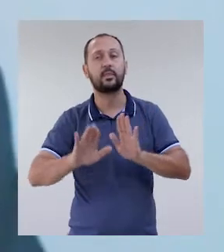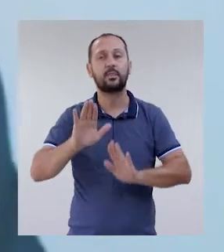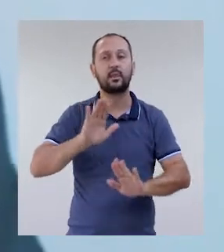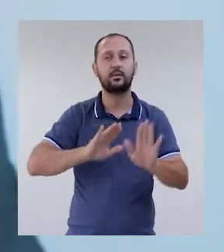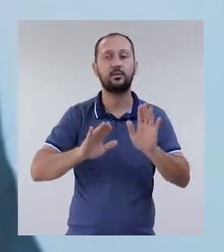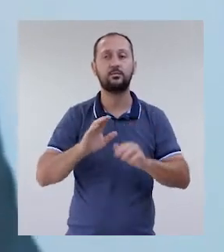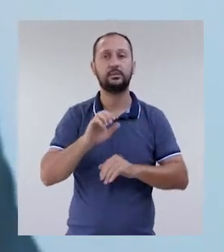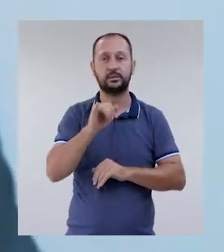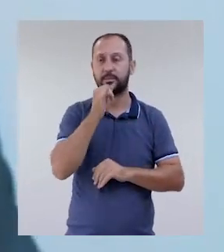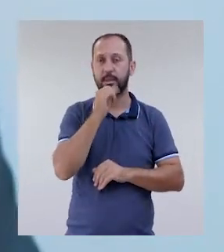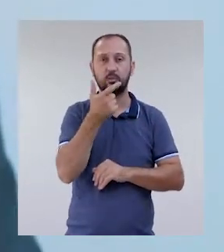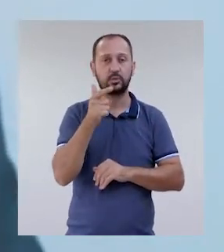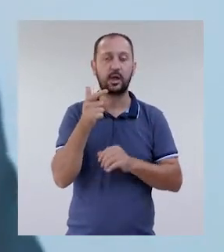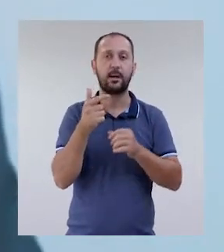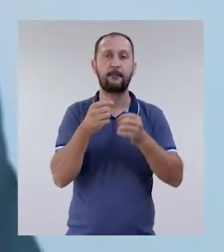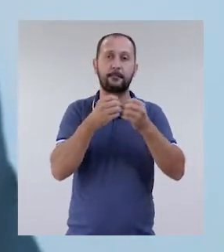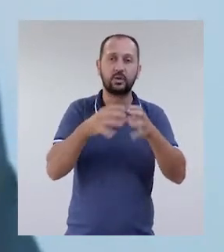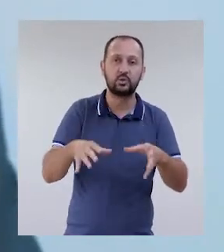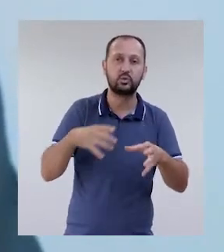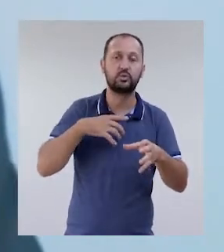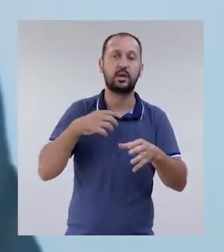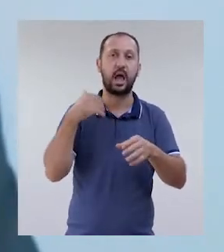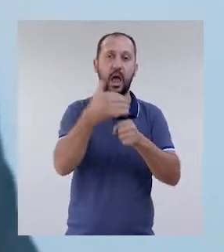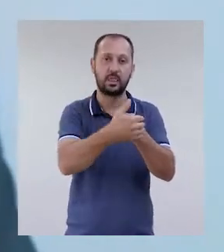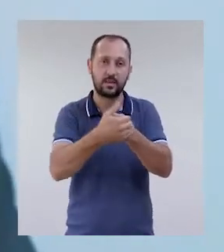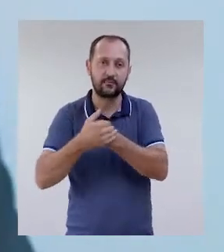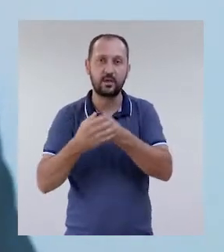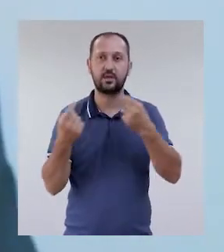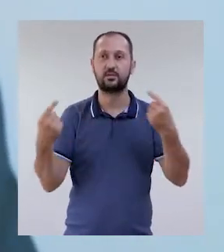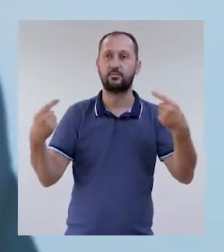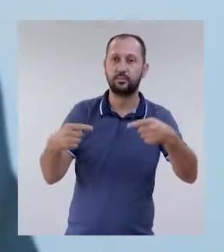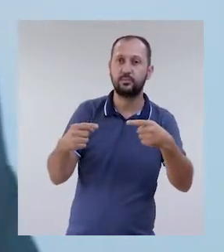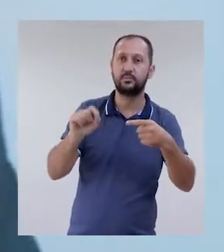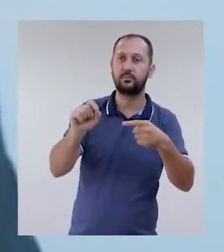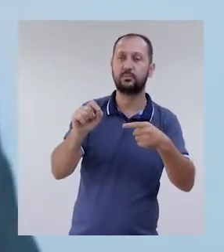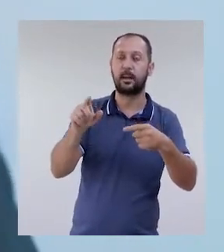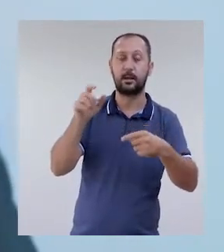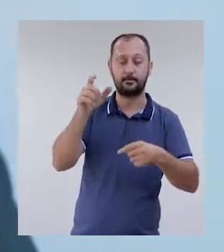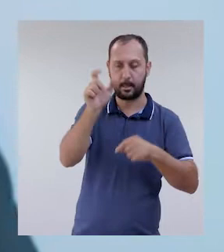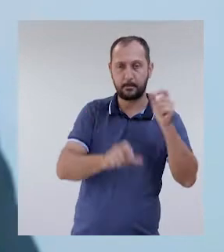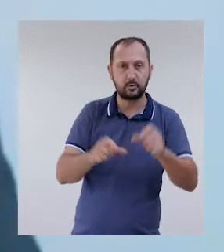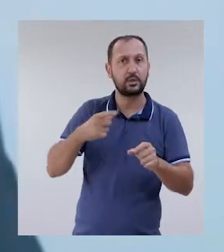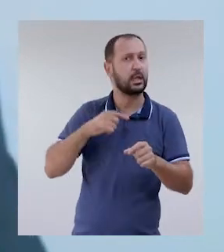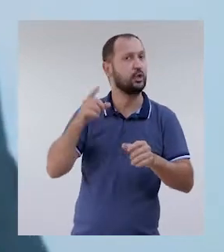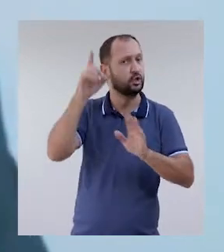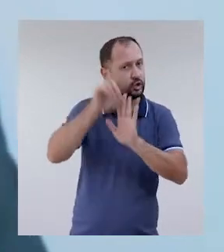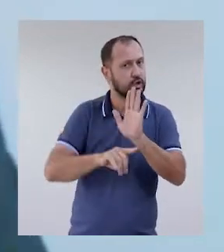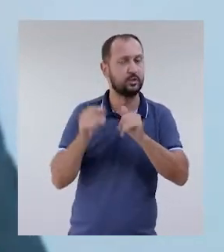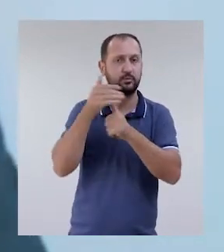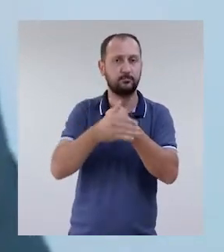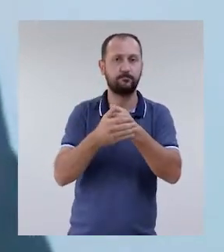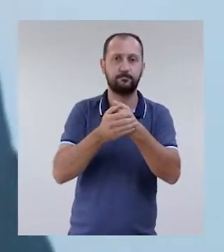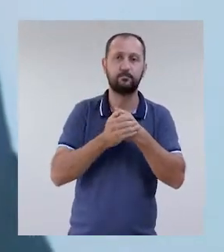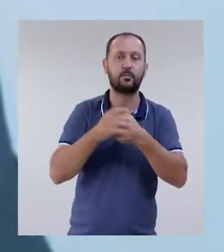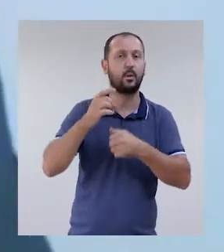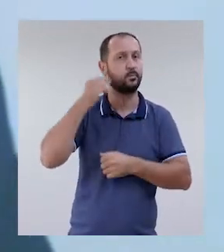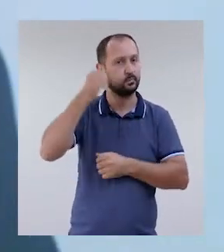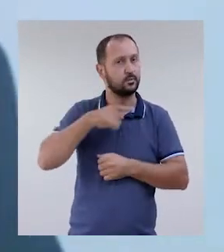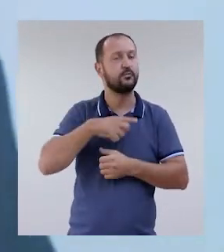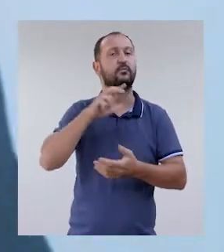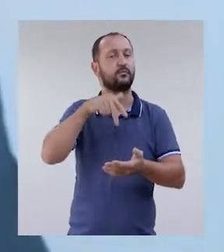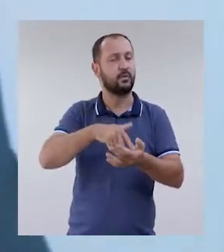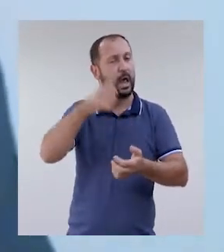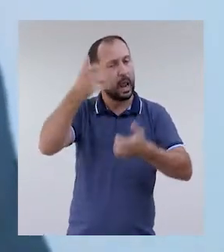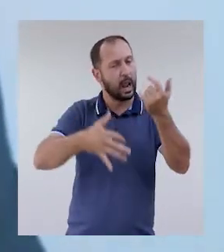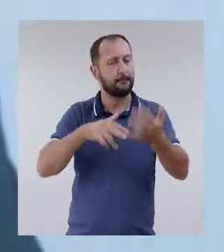para que não houvesse prejuízos à defesa, contraditória, a ampla defesa que todos têm, né? Os advogados